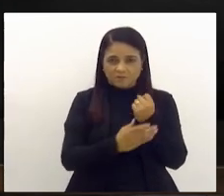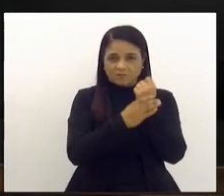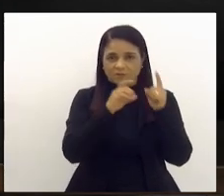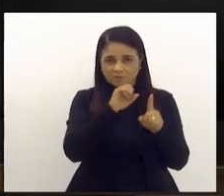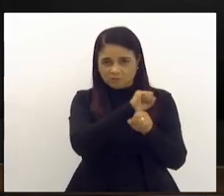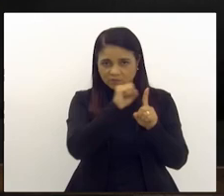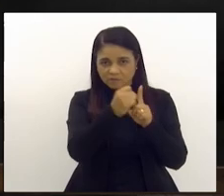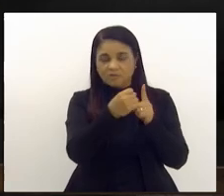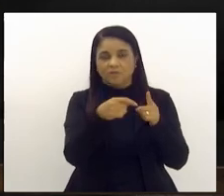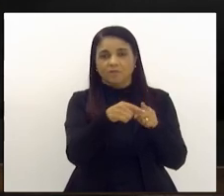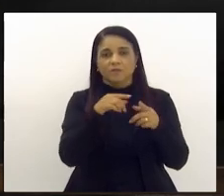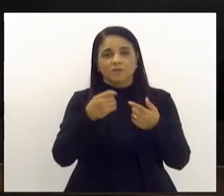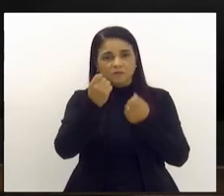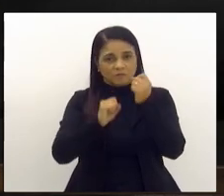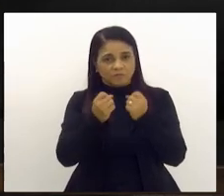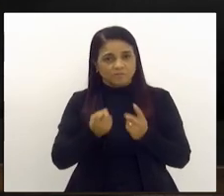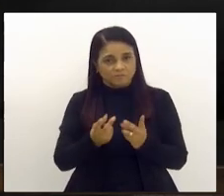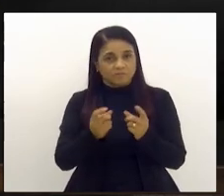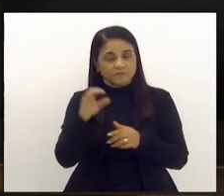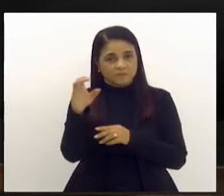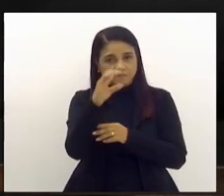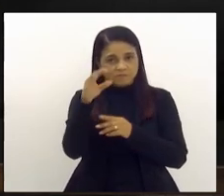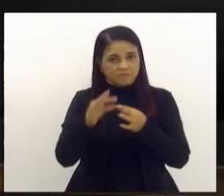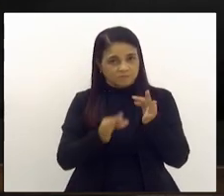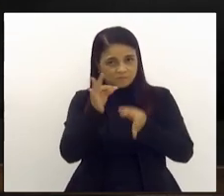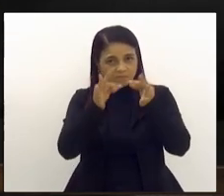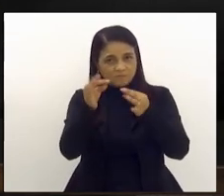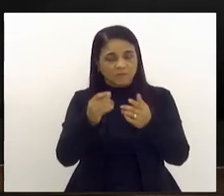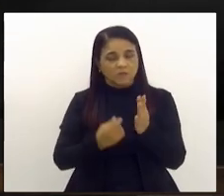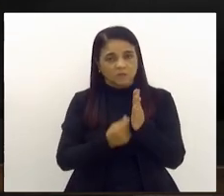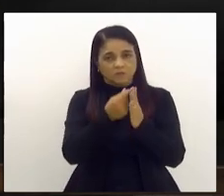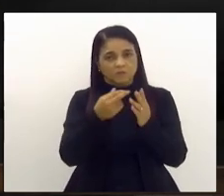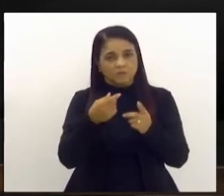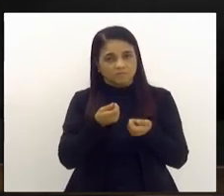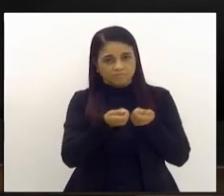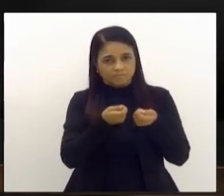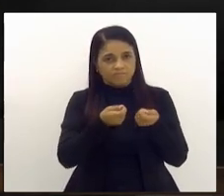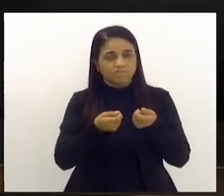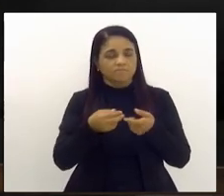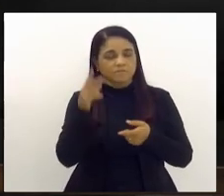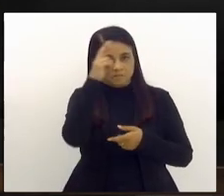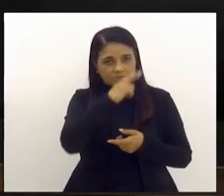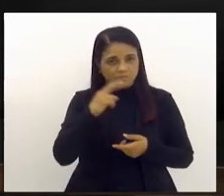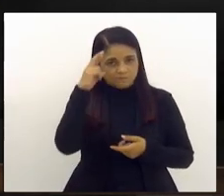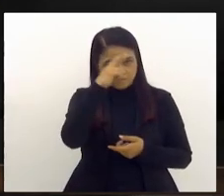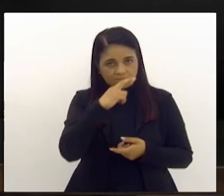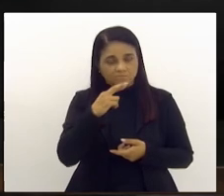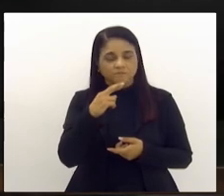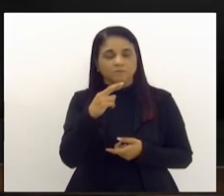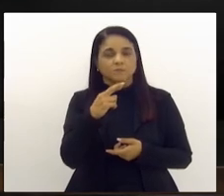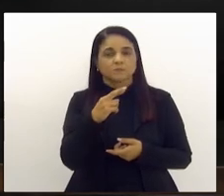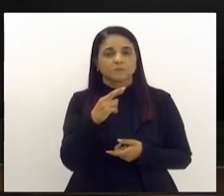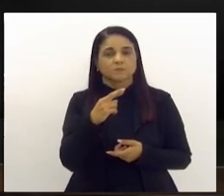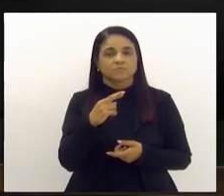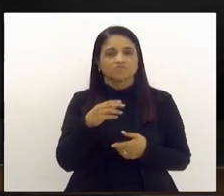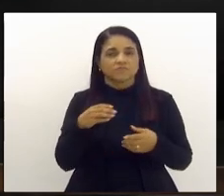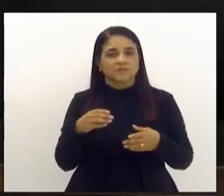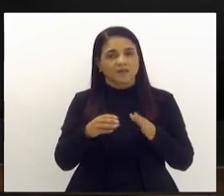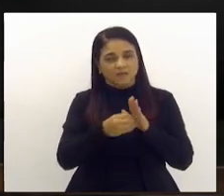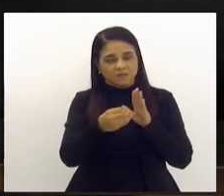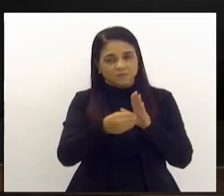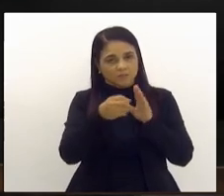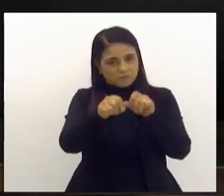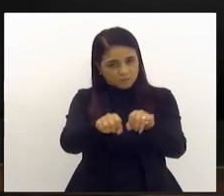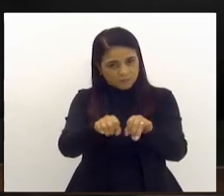economia, indústria e comércio, ciência e tecnologia e orçamento, finanças, fiscalização financeira e controle, as emendas